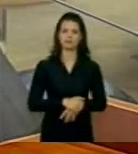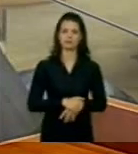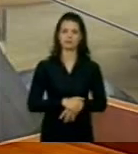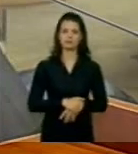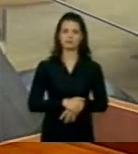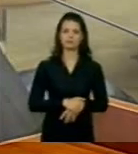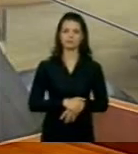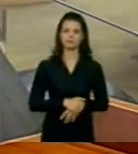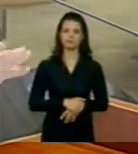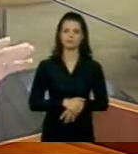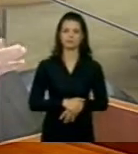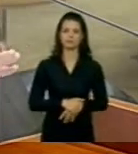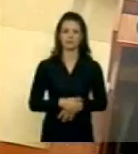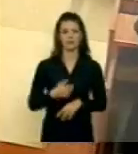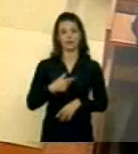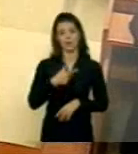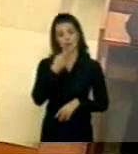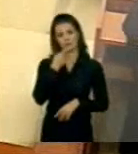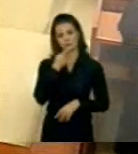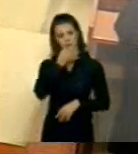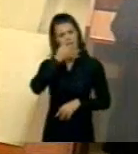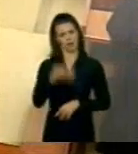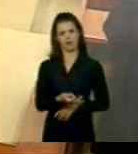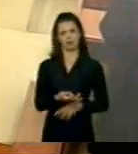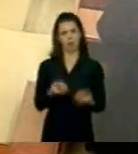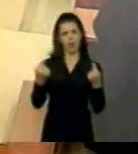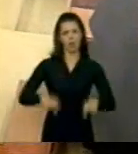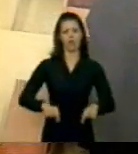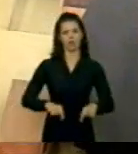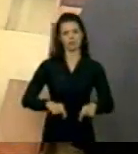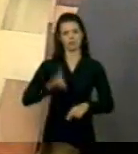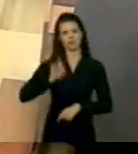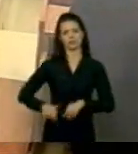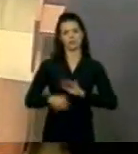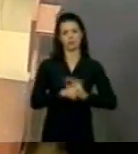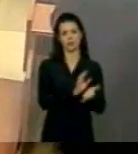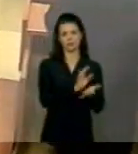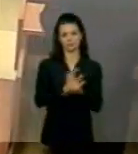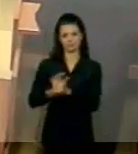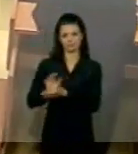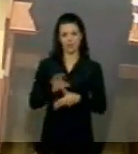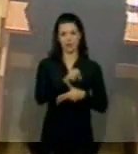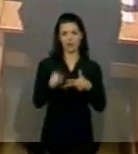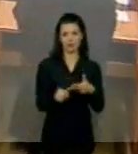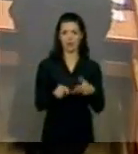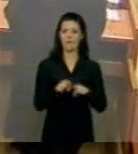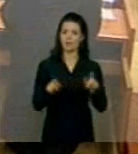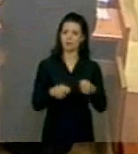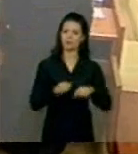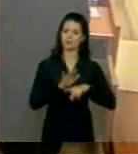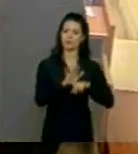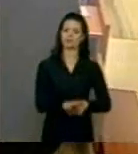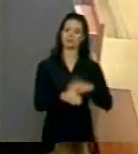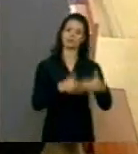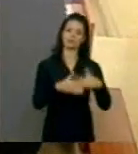investigação. Eu não estou aqui fazendo crítica às prerrogativas, às imunidades, pelo contrário, eu acho que elas colaboram para o